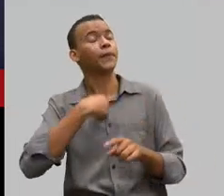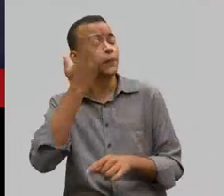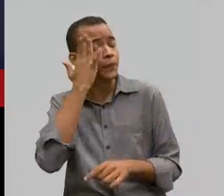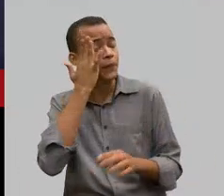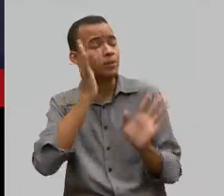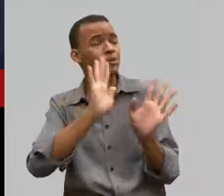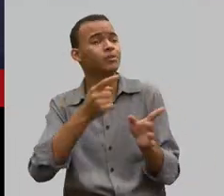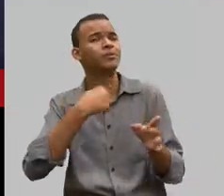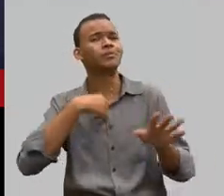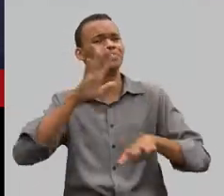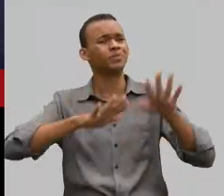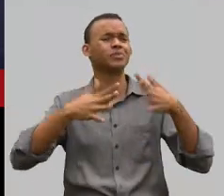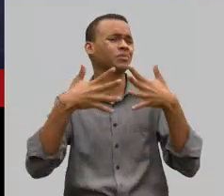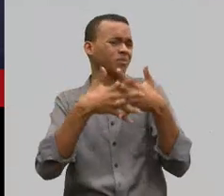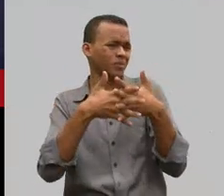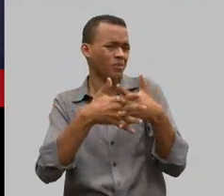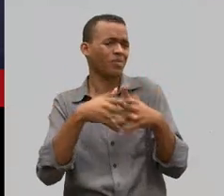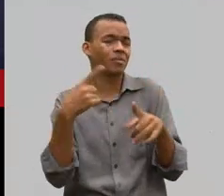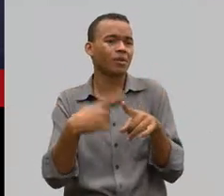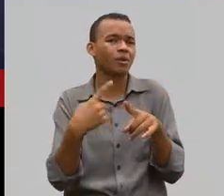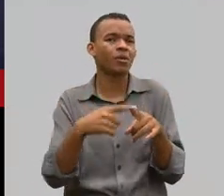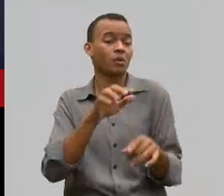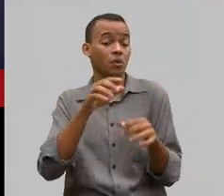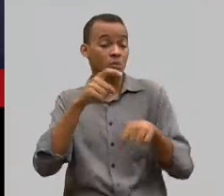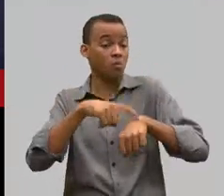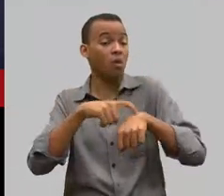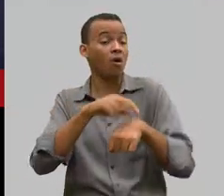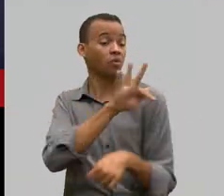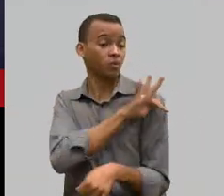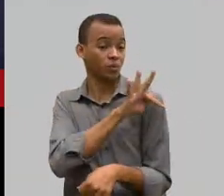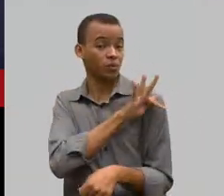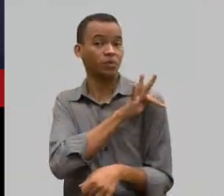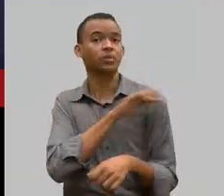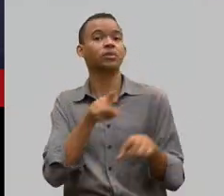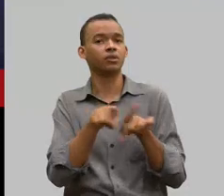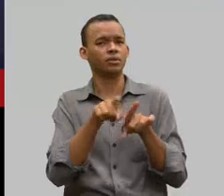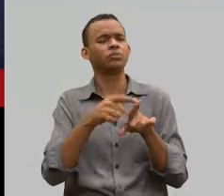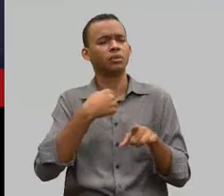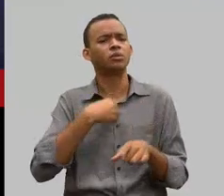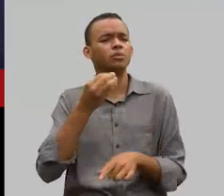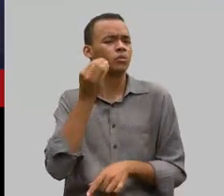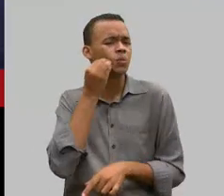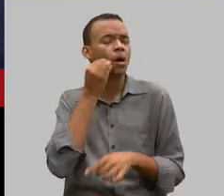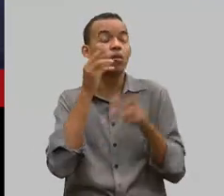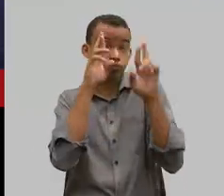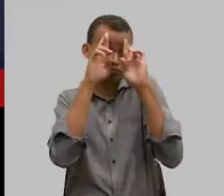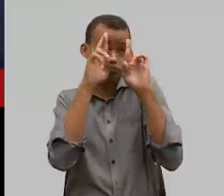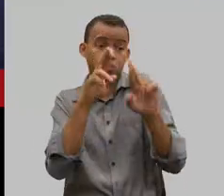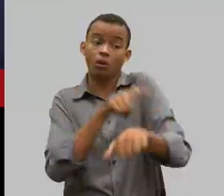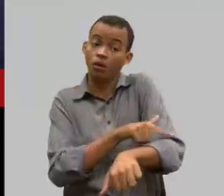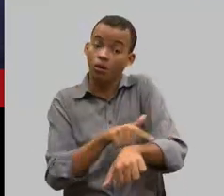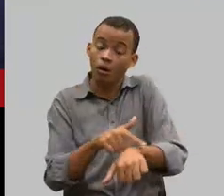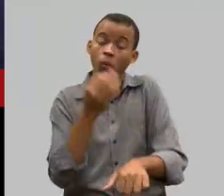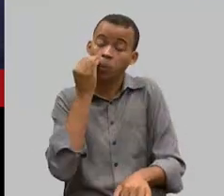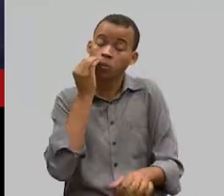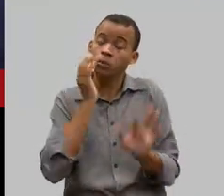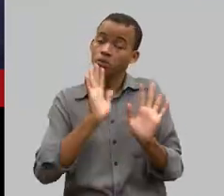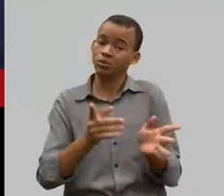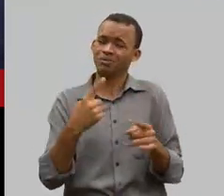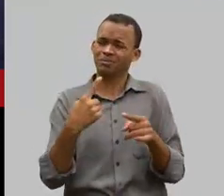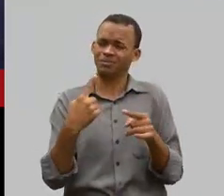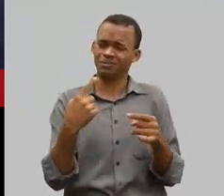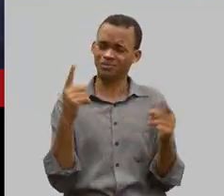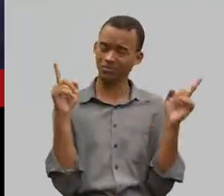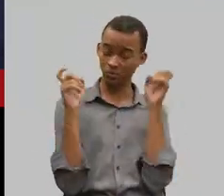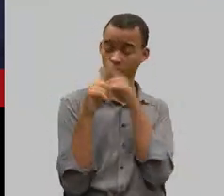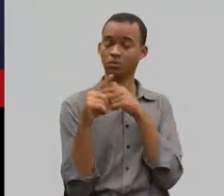gente confunde gente a gente confunde momento da fiscalização e eu tentei ser respeitosa Eu Tentei Ser respeitosa para não ficar polarizando